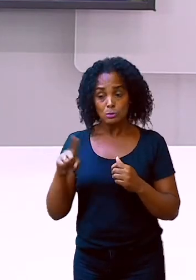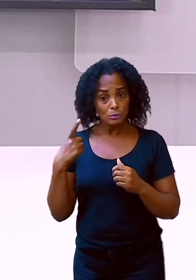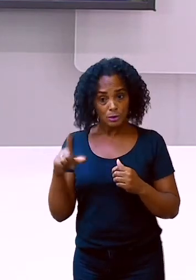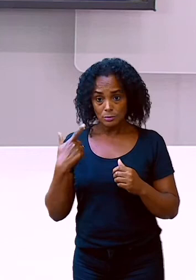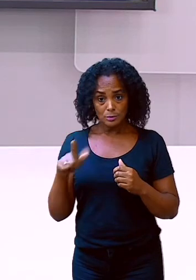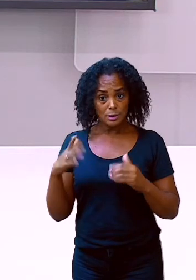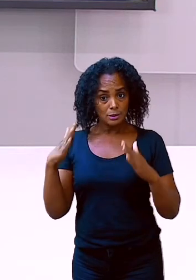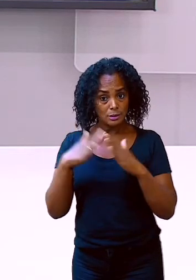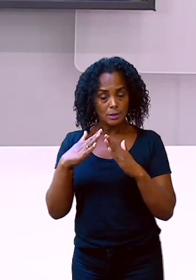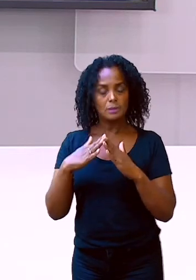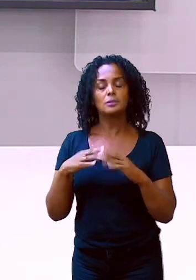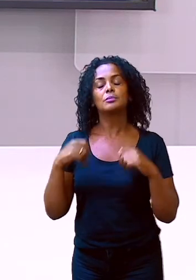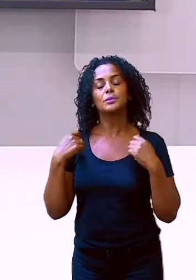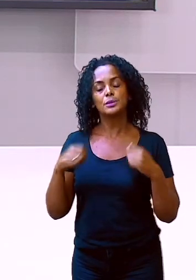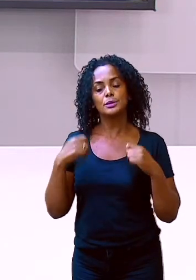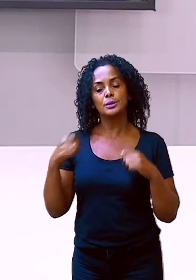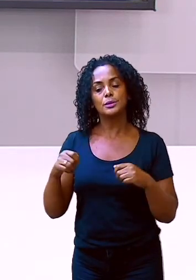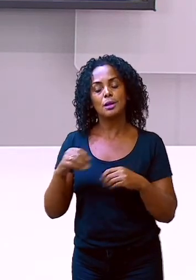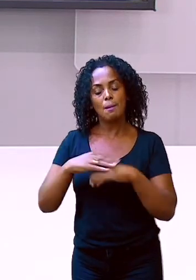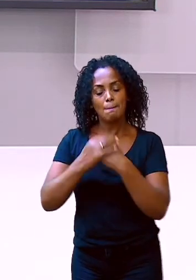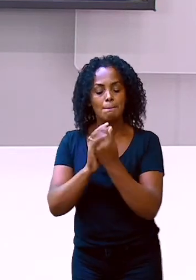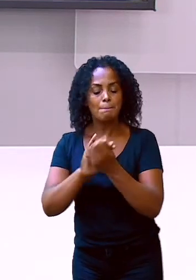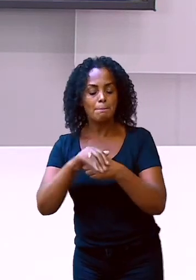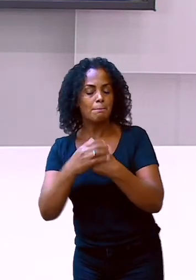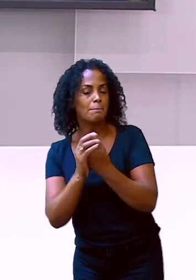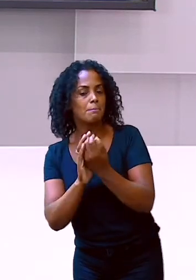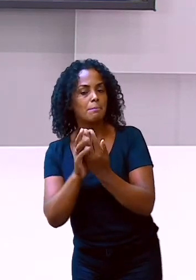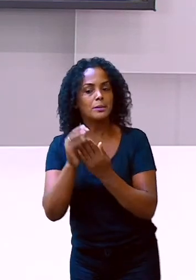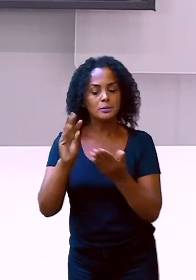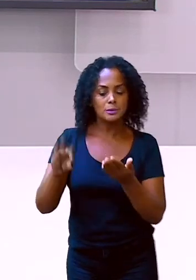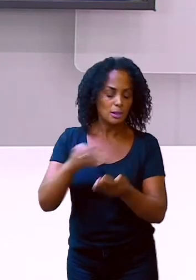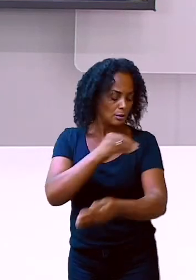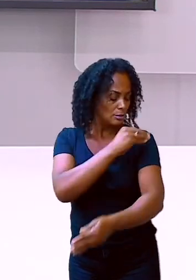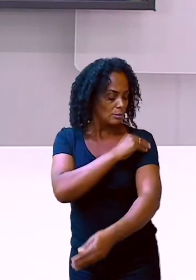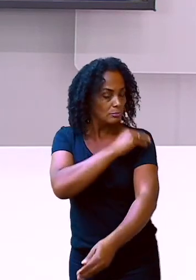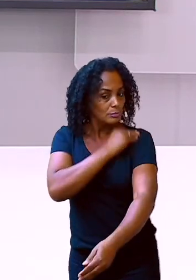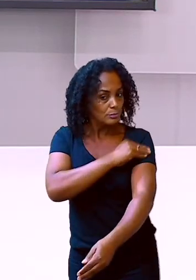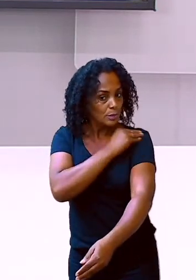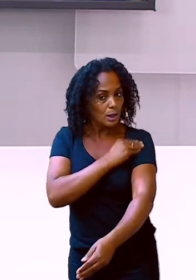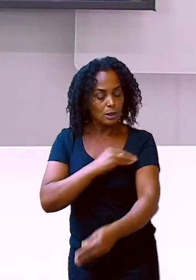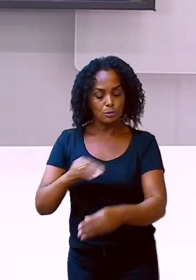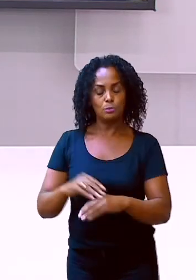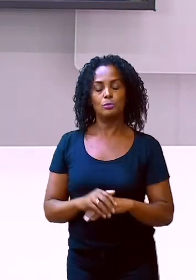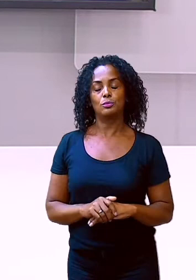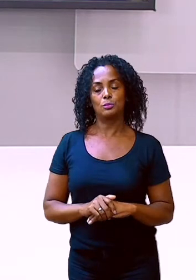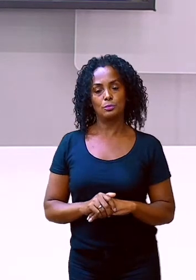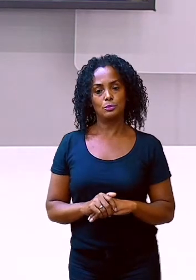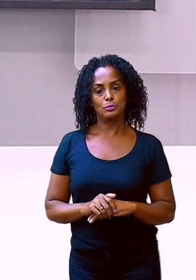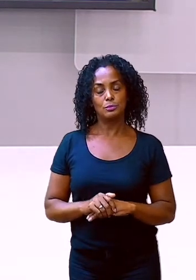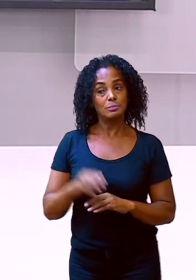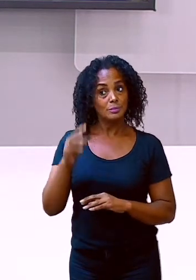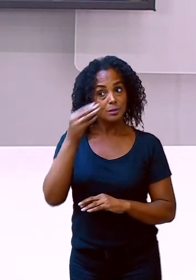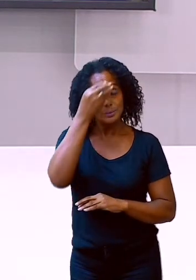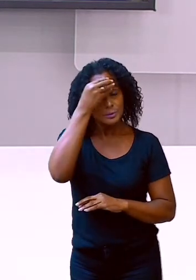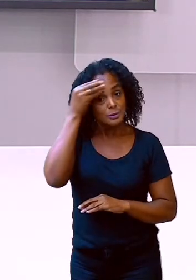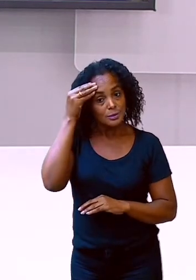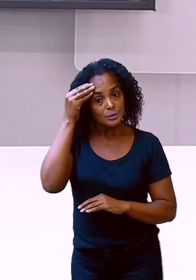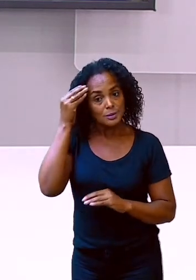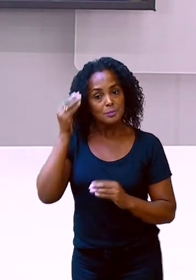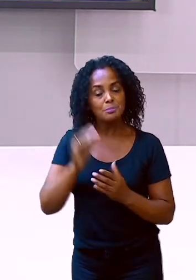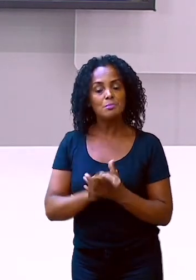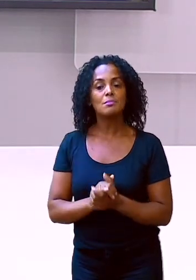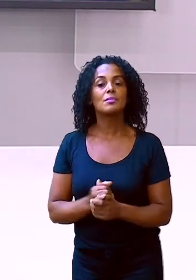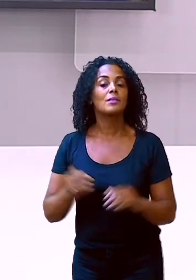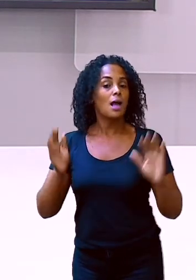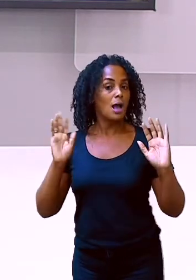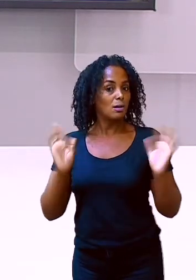este material, higienizar, né? Com um pouquinho de álcool, né? Não esqueçam disso, combinado? Agora, nós vamos